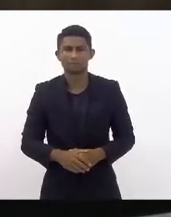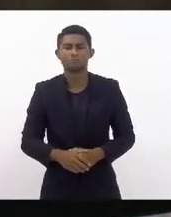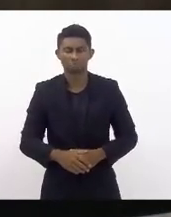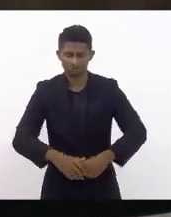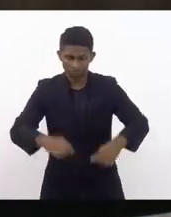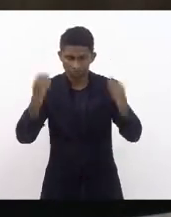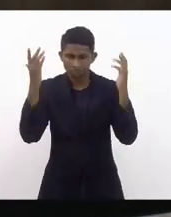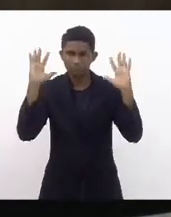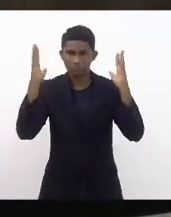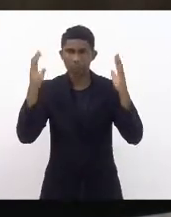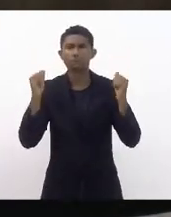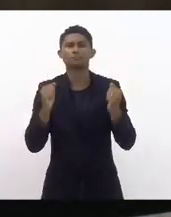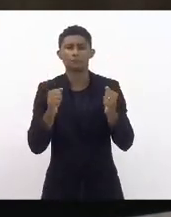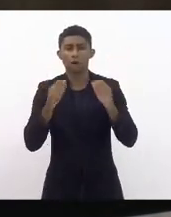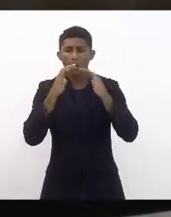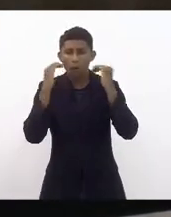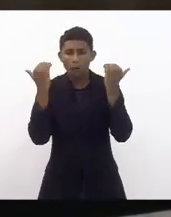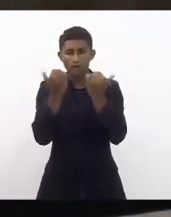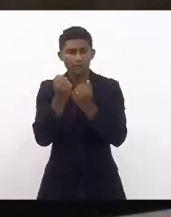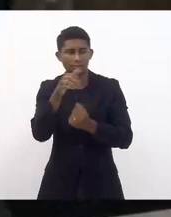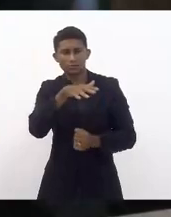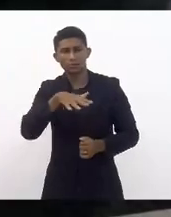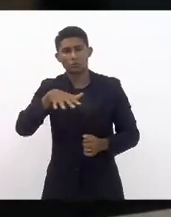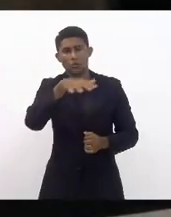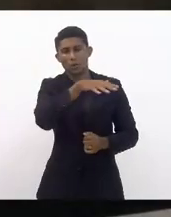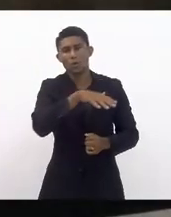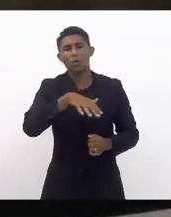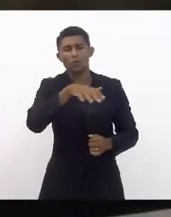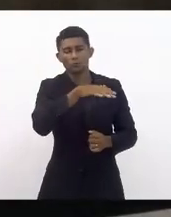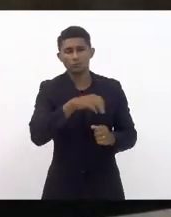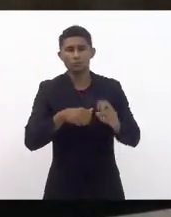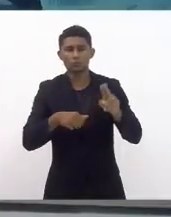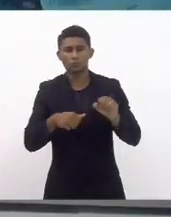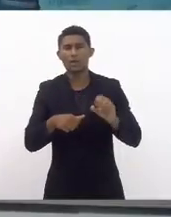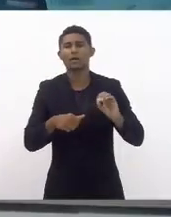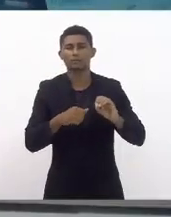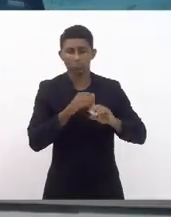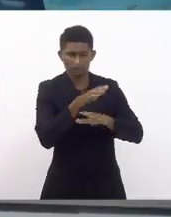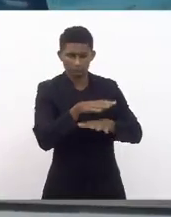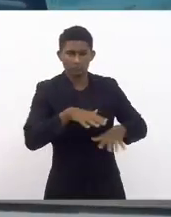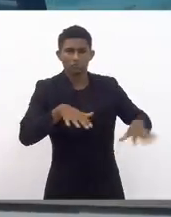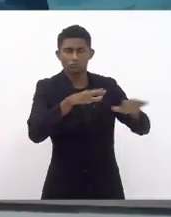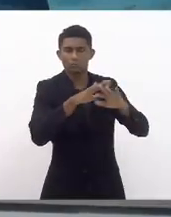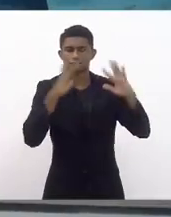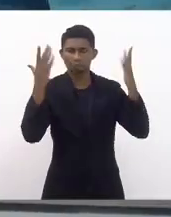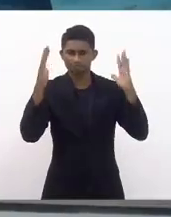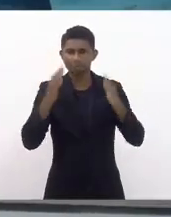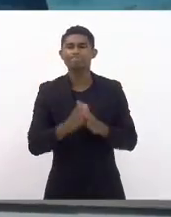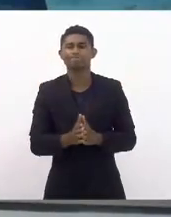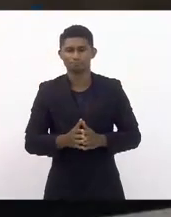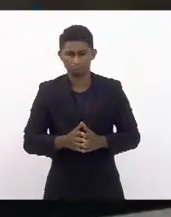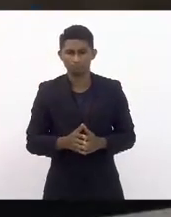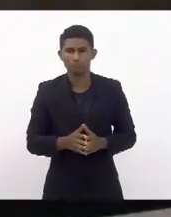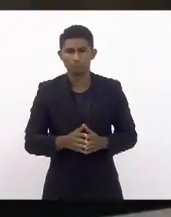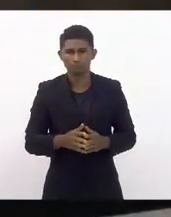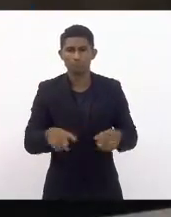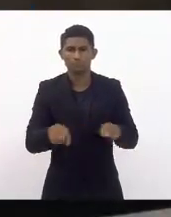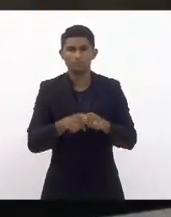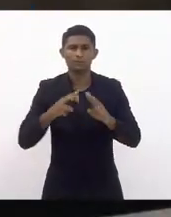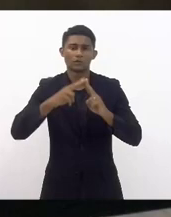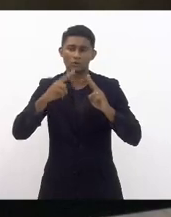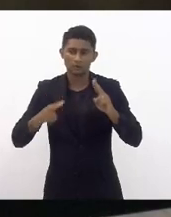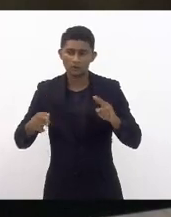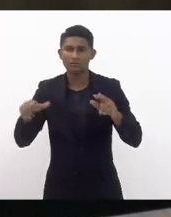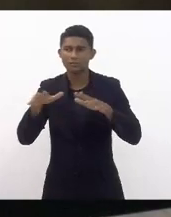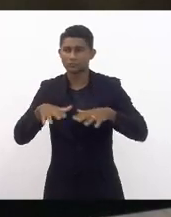Parabéns a toda a comunidade da UESO. Parabéns a toda a comunidade da UERJ